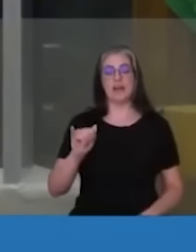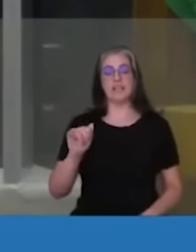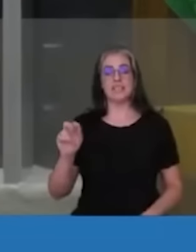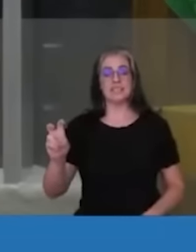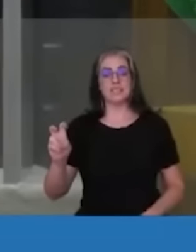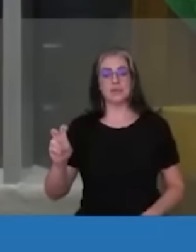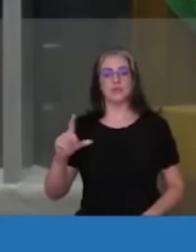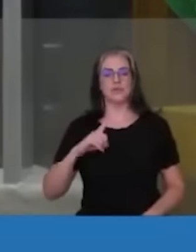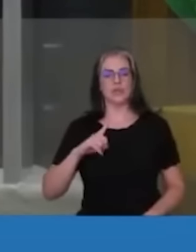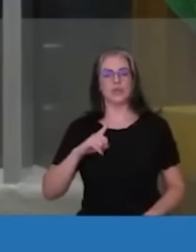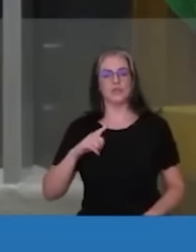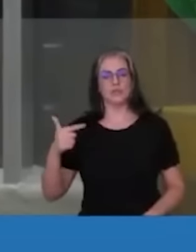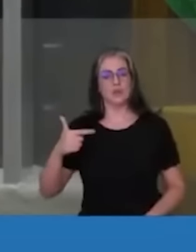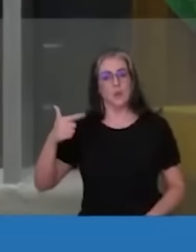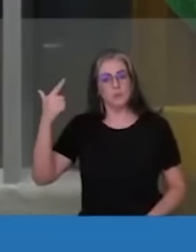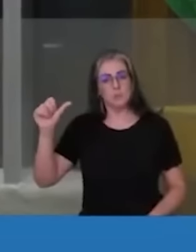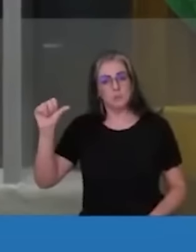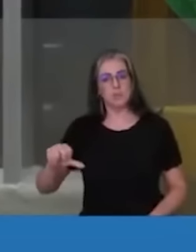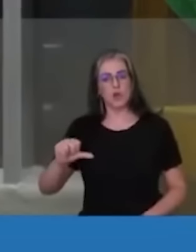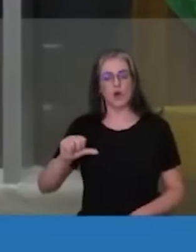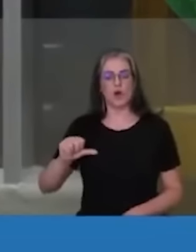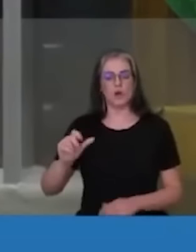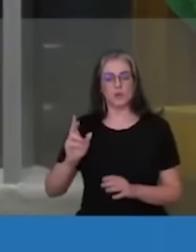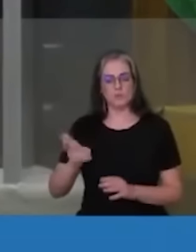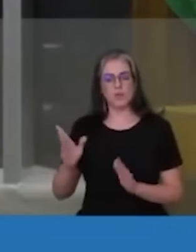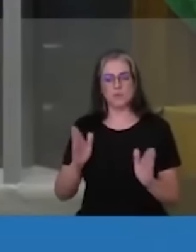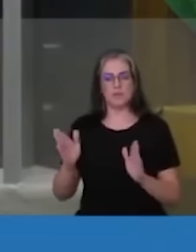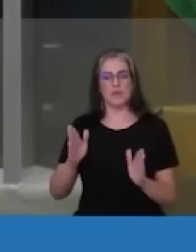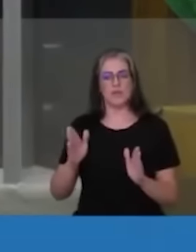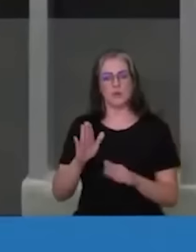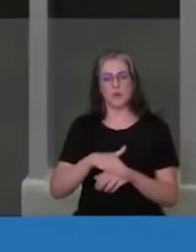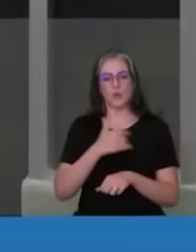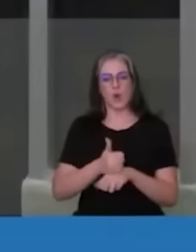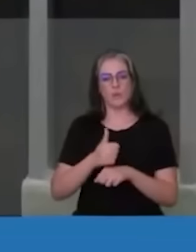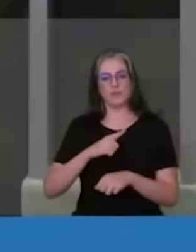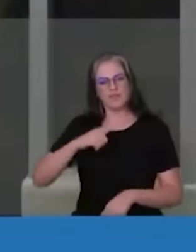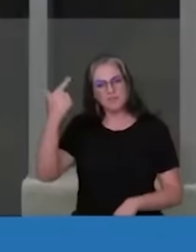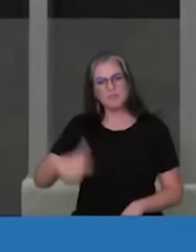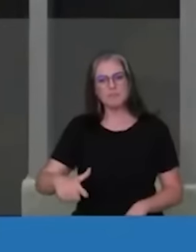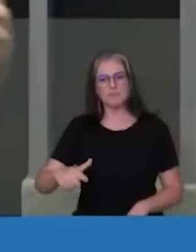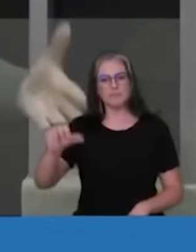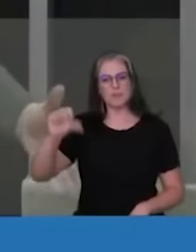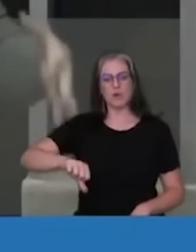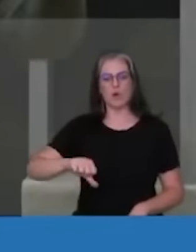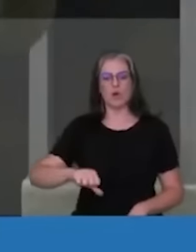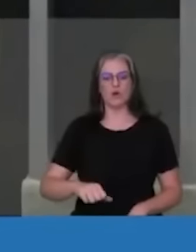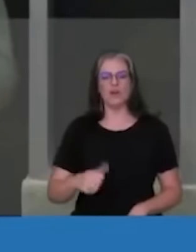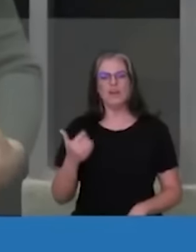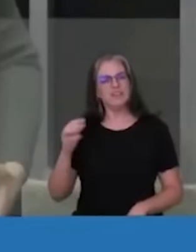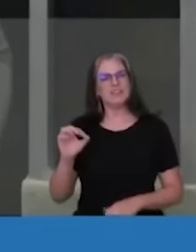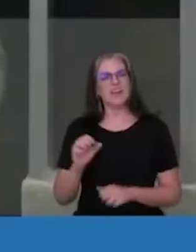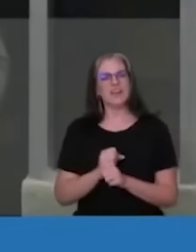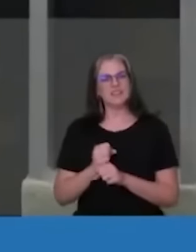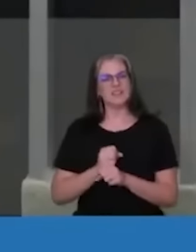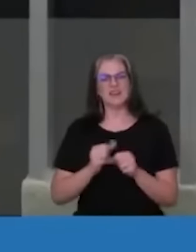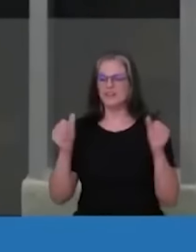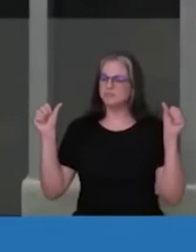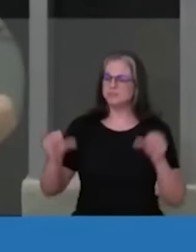golpe uma década uma década de Profundas barbaridades que fechou esse Parlamento que jogou a